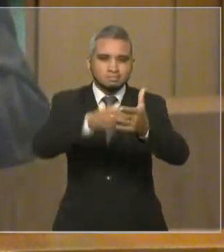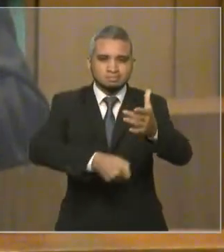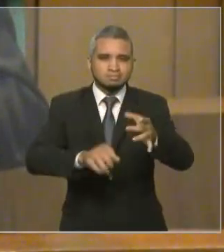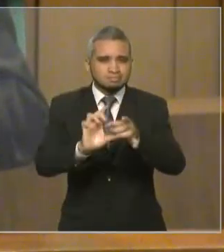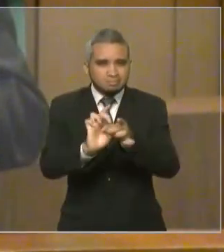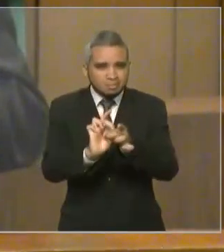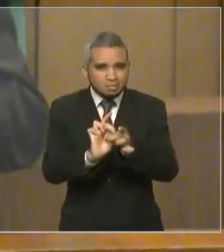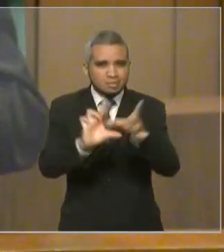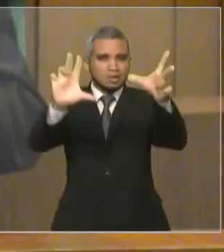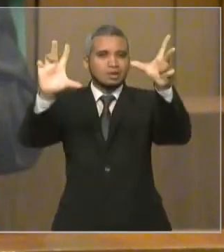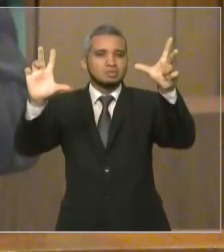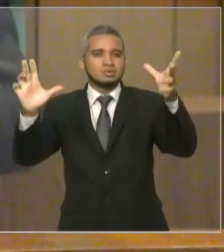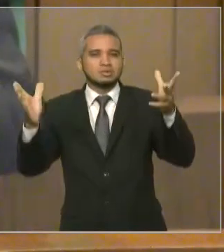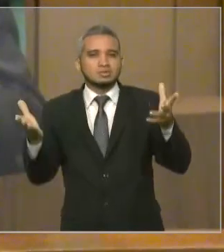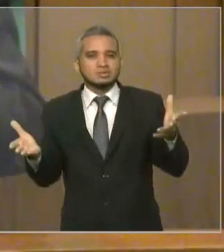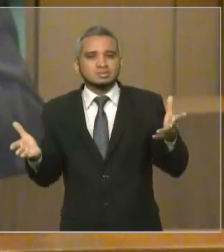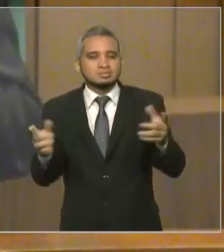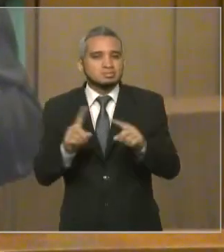vocês todos,